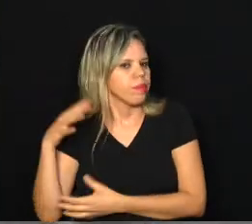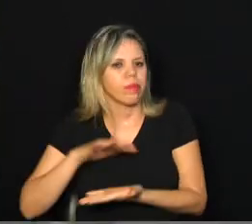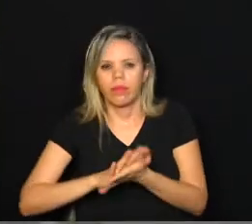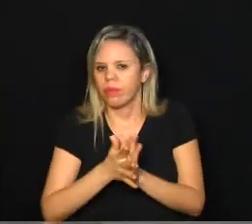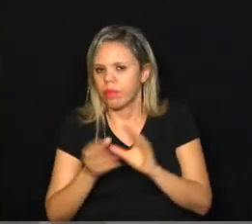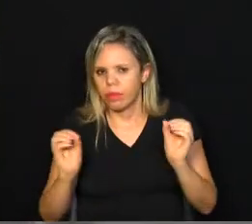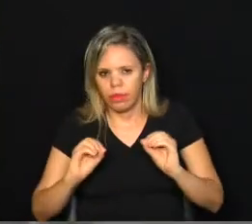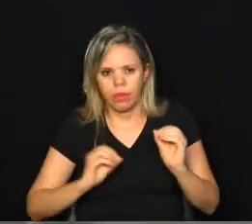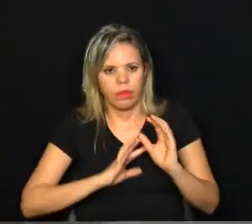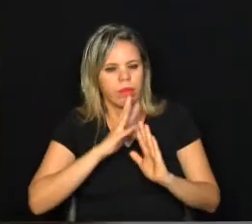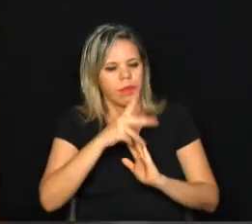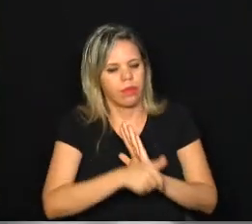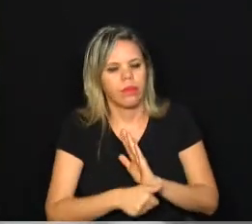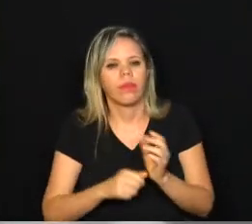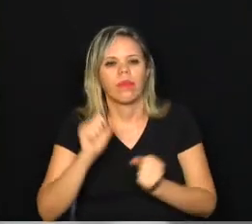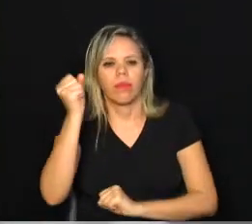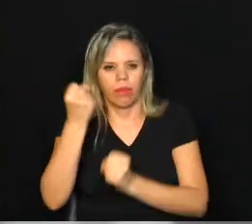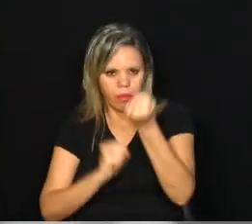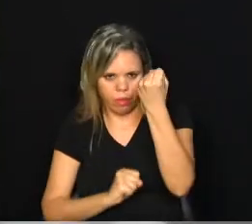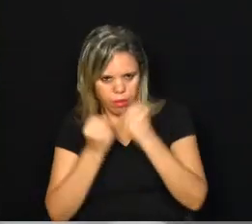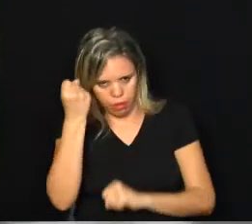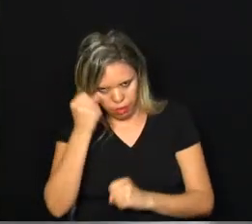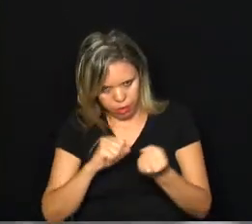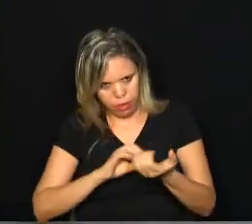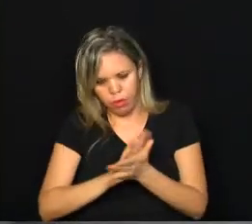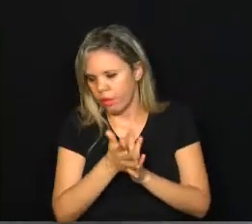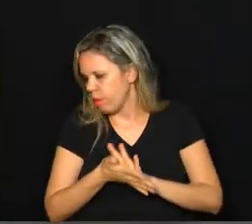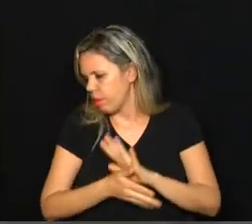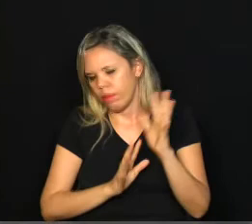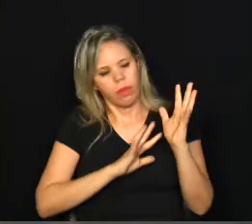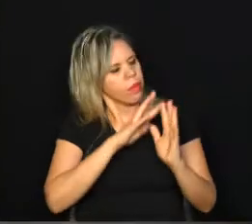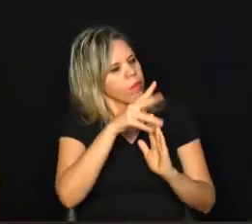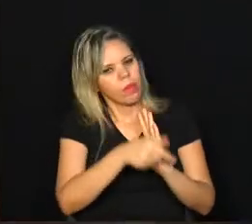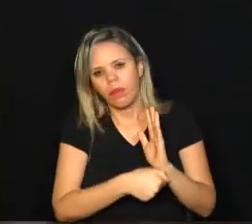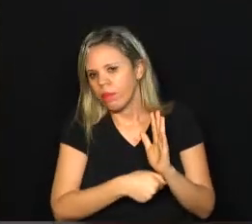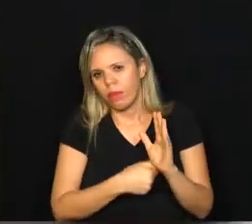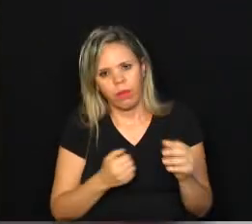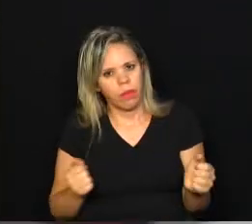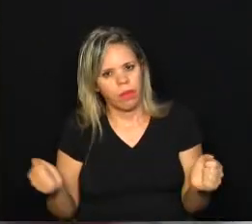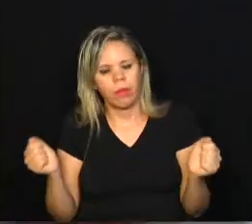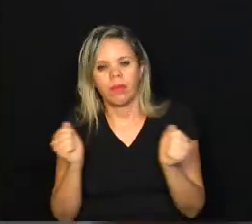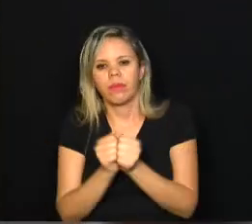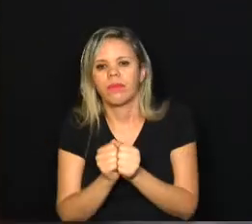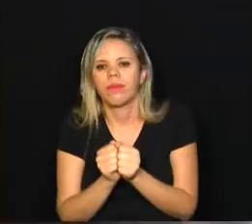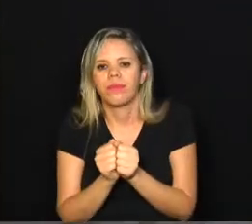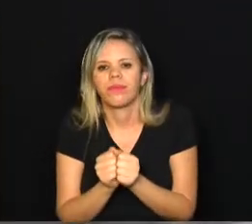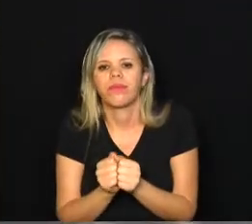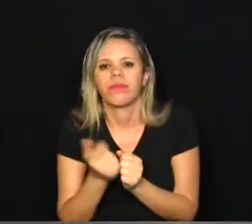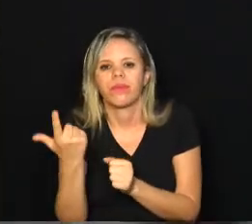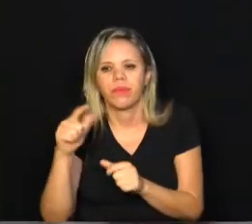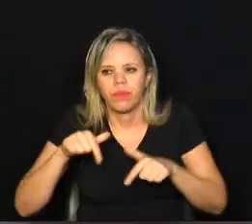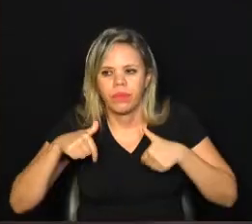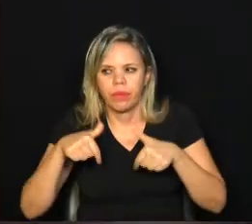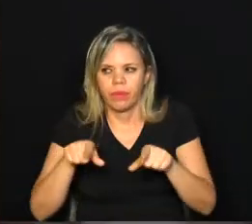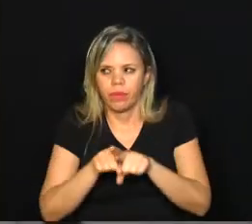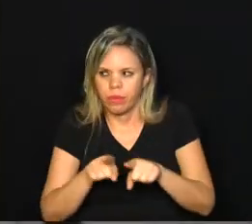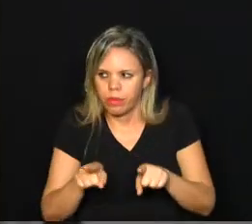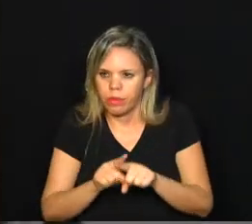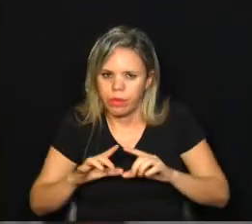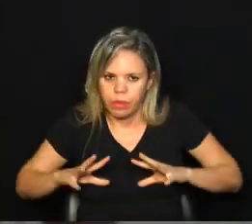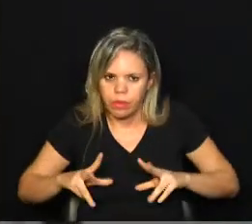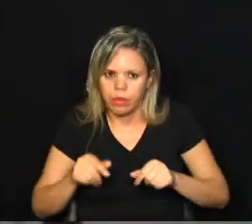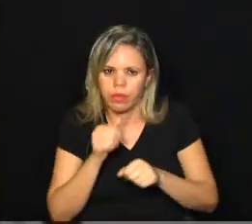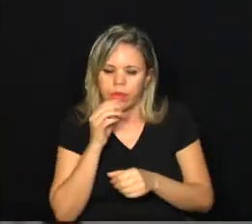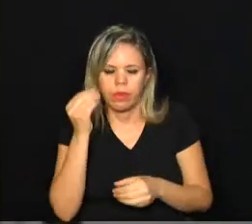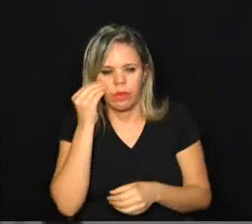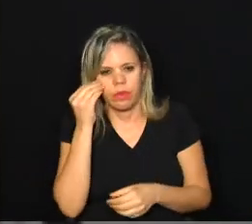você vai ter a industrialização sem destruir o meio ambiente e junto com outras iniciativas, todas